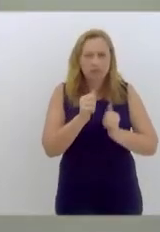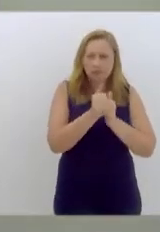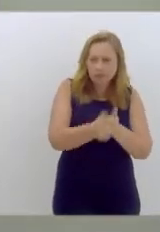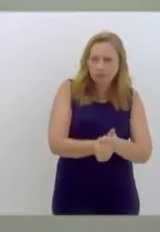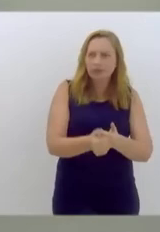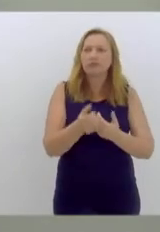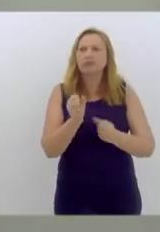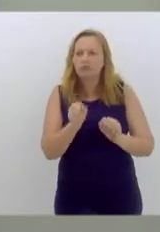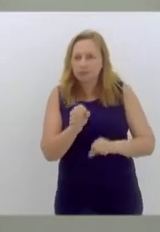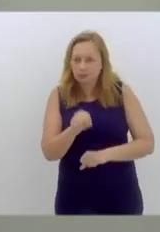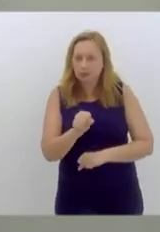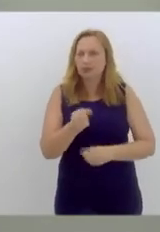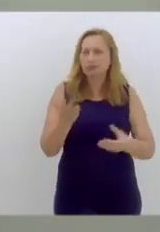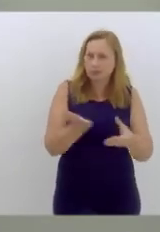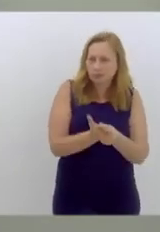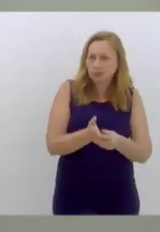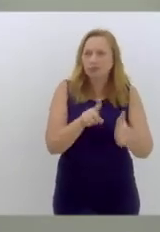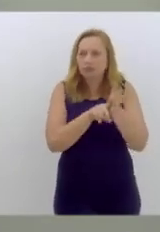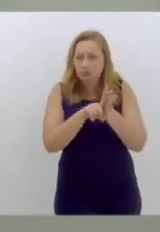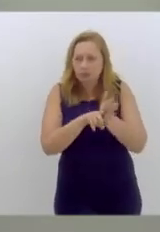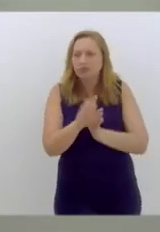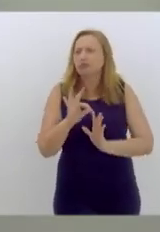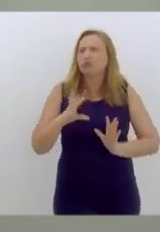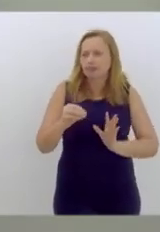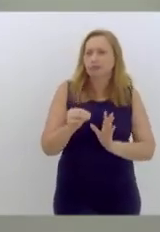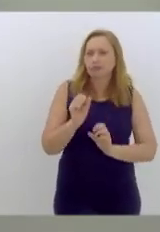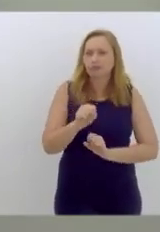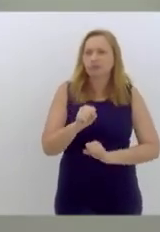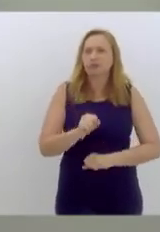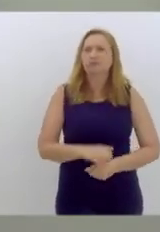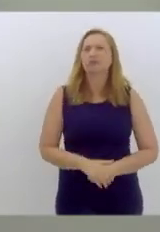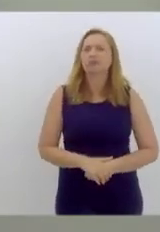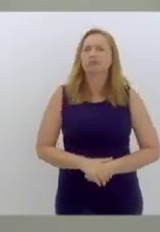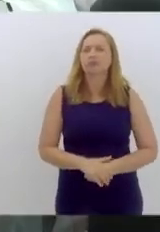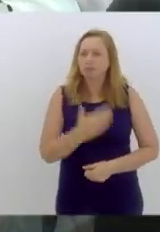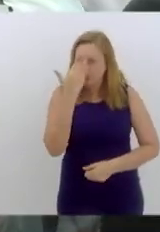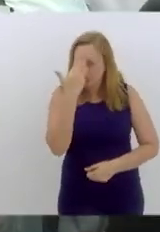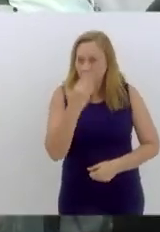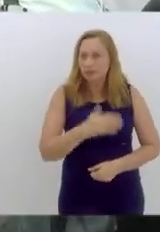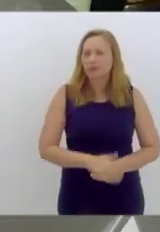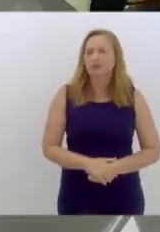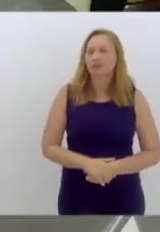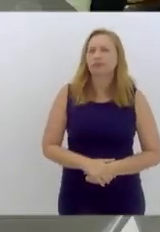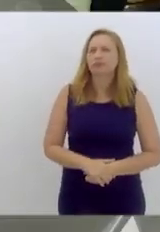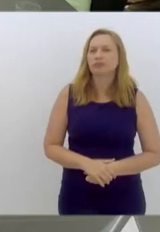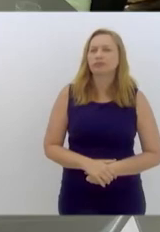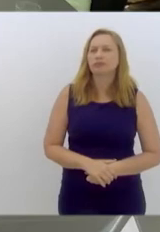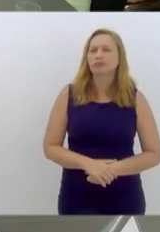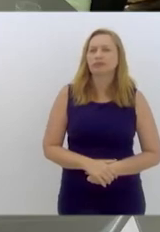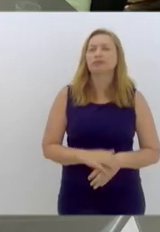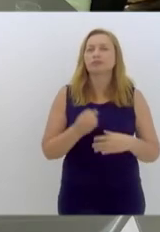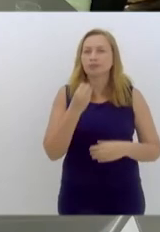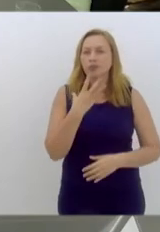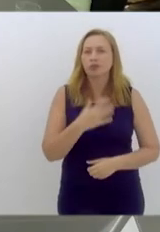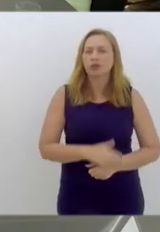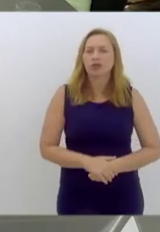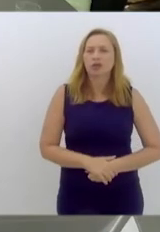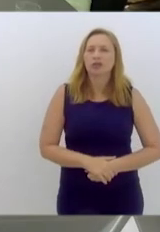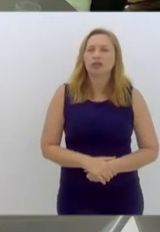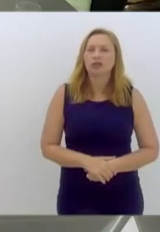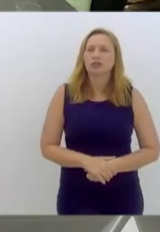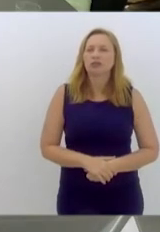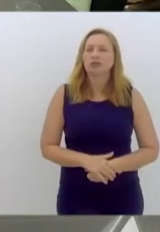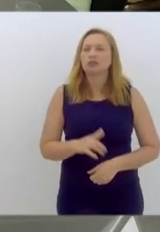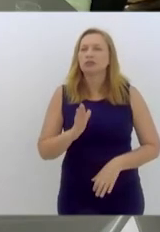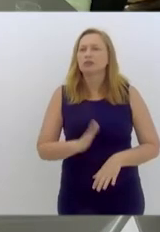o número do processo e o número da fiscalização, passo tudo sem problema. Obrigado. Bom, mais